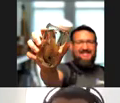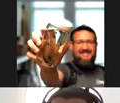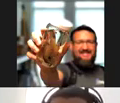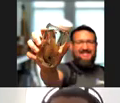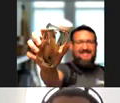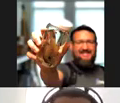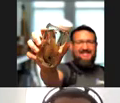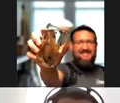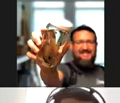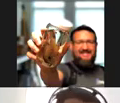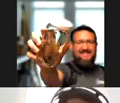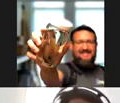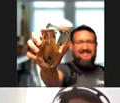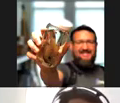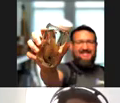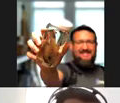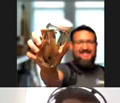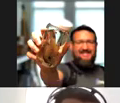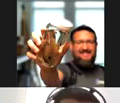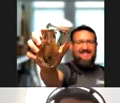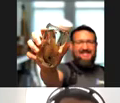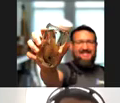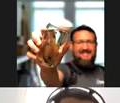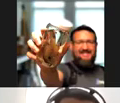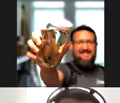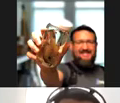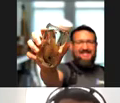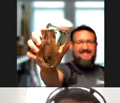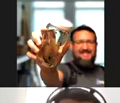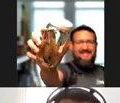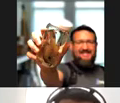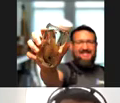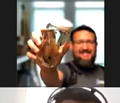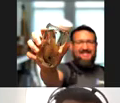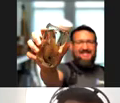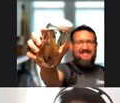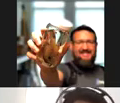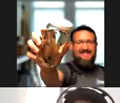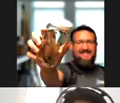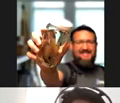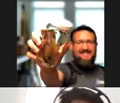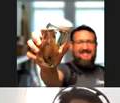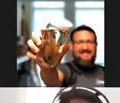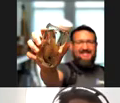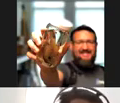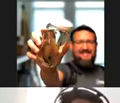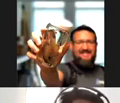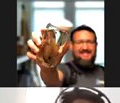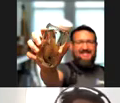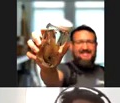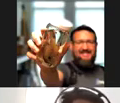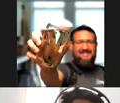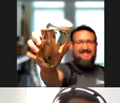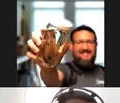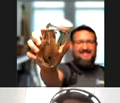de pressupostos é a questão da vaca esférica na física teórica, né? Então, a ideia é que muitas vezes a física teórica